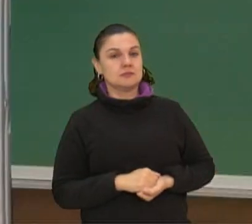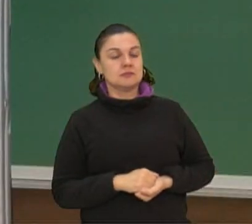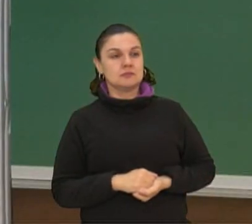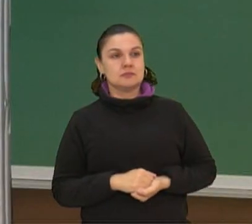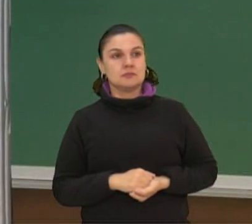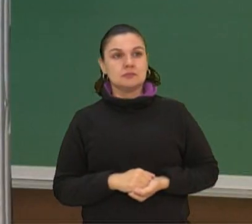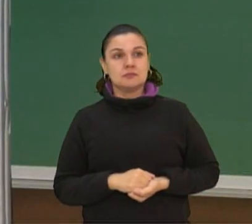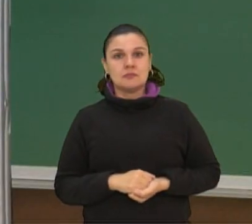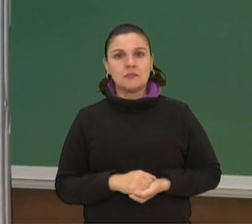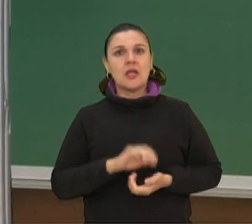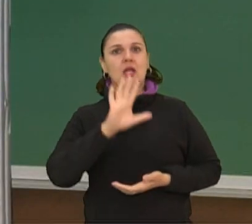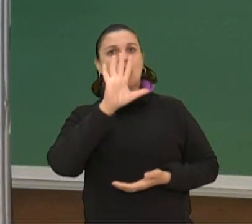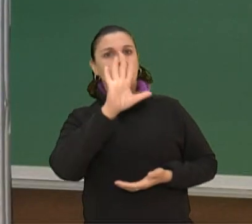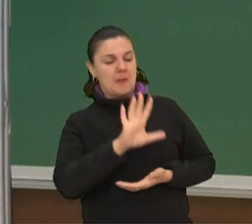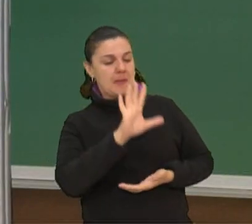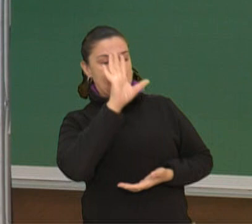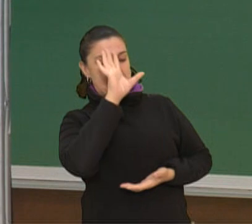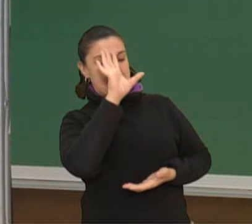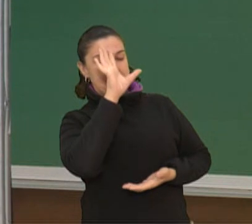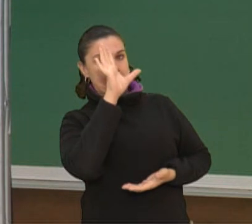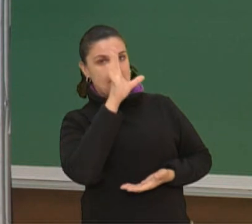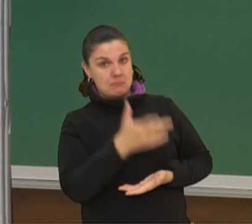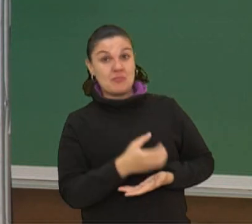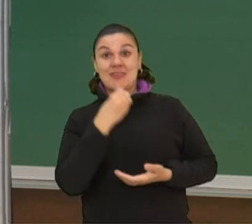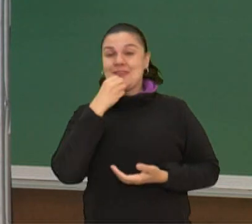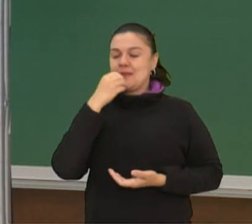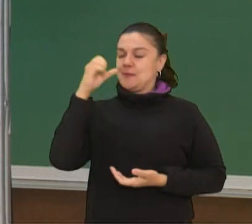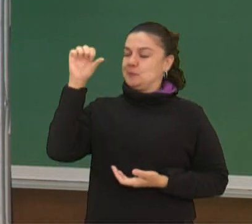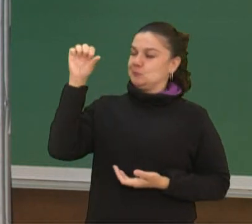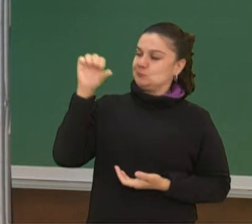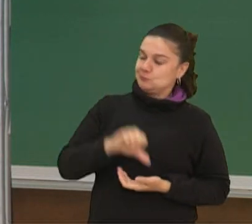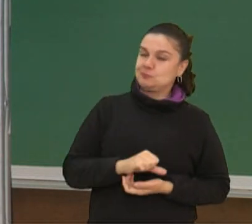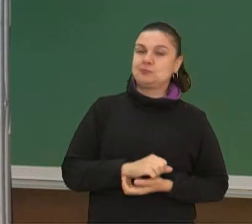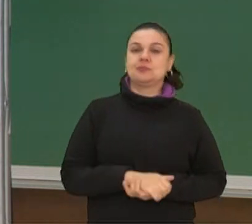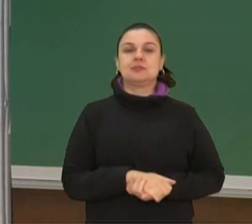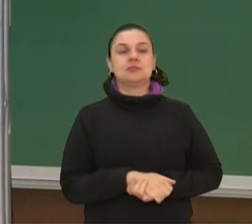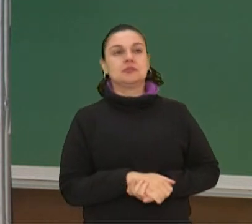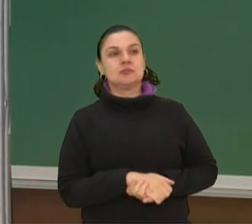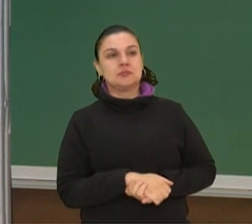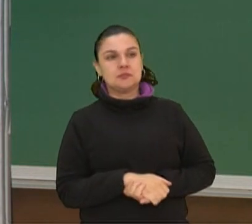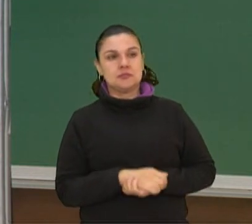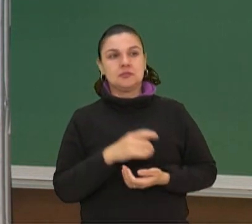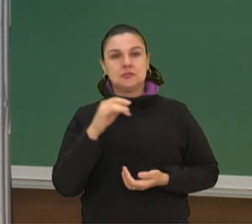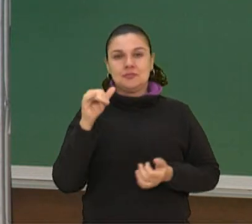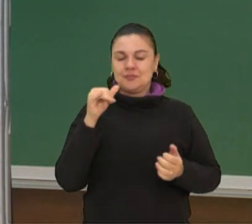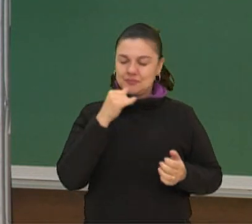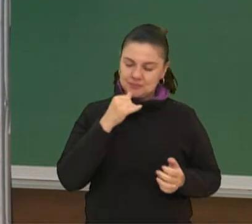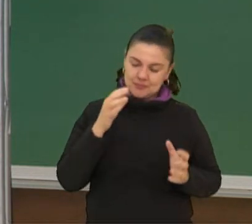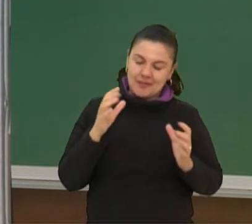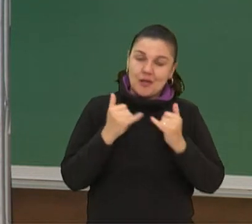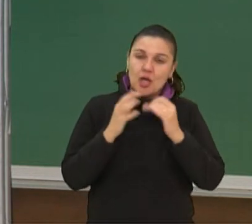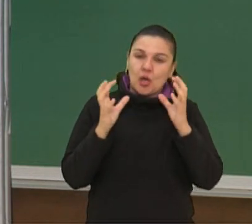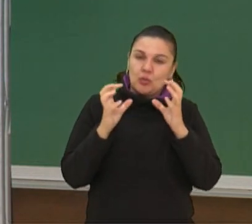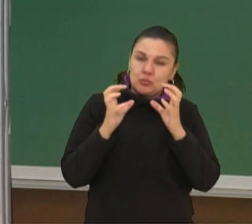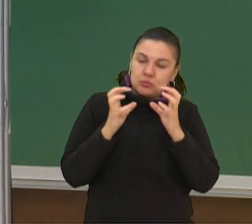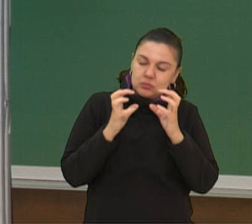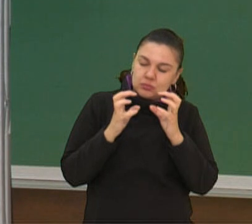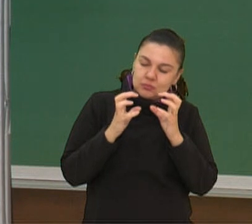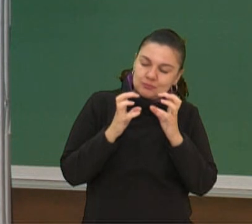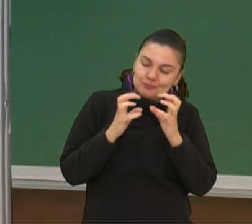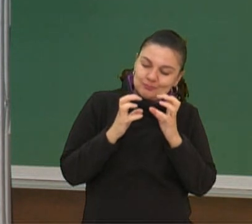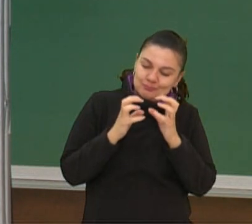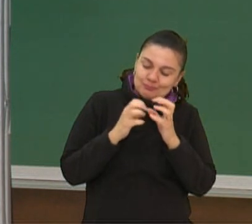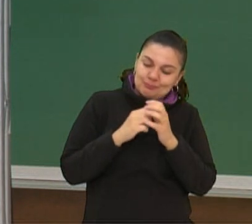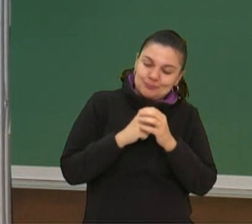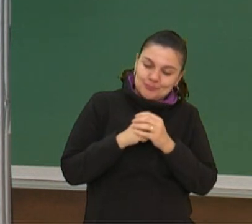os pré-socráticos usavam essa palavra eudaimonia, que quer dizer felicidade. Vamos ver o que ela pode significar. Vamos relembrar que